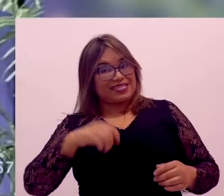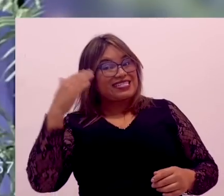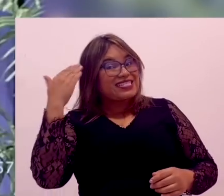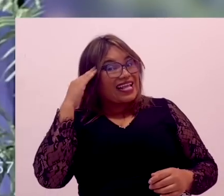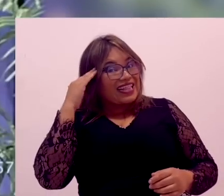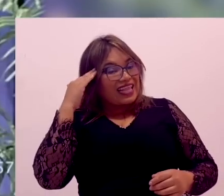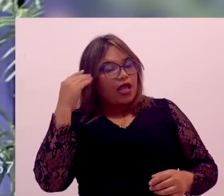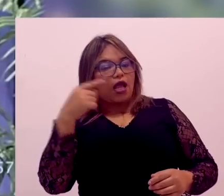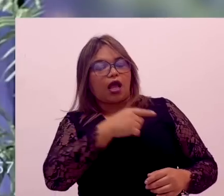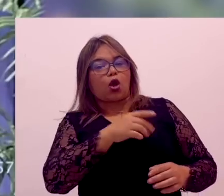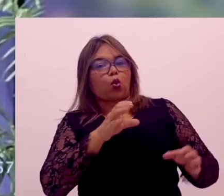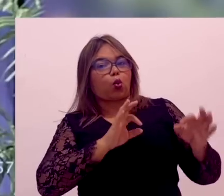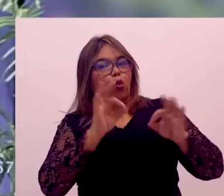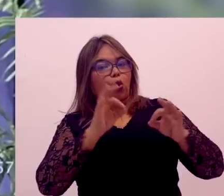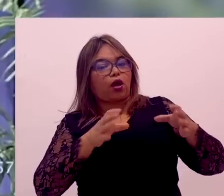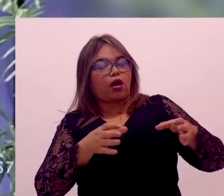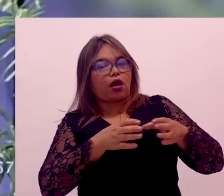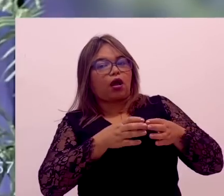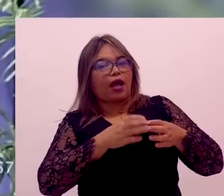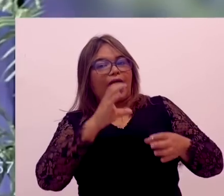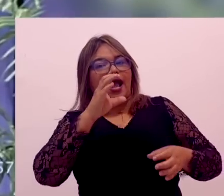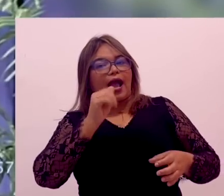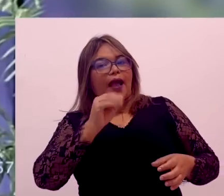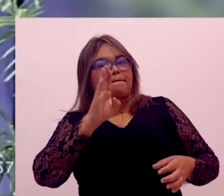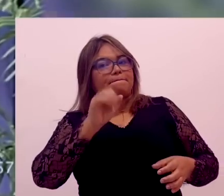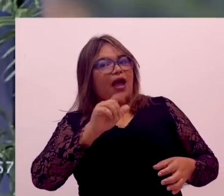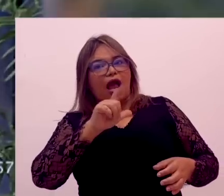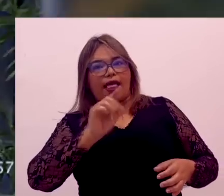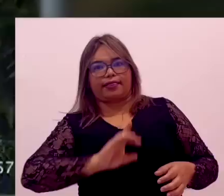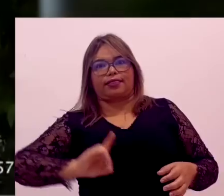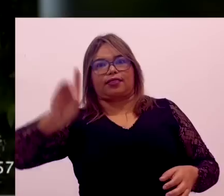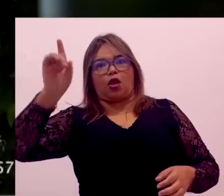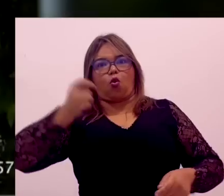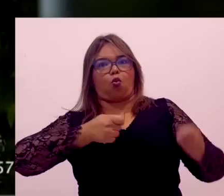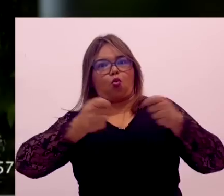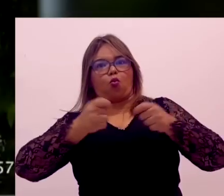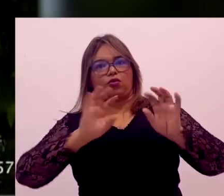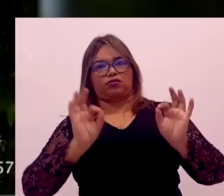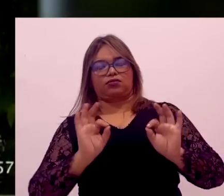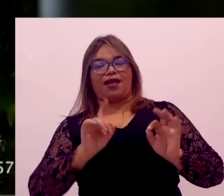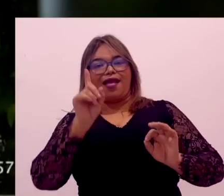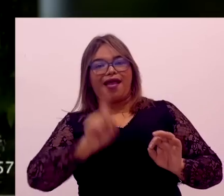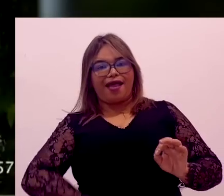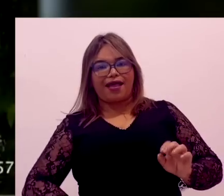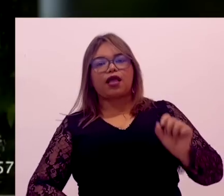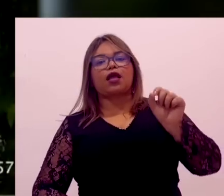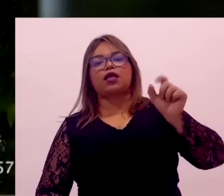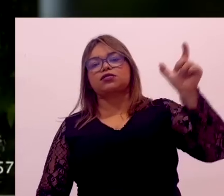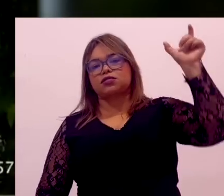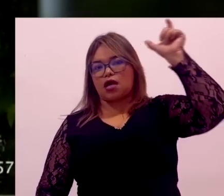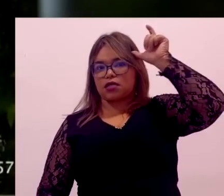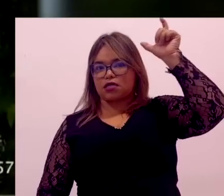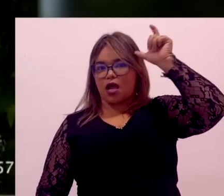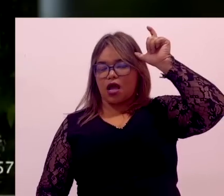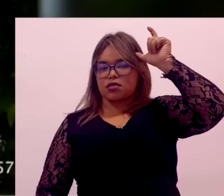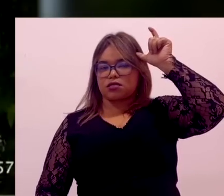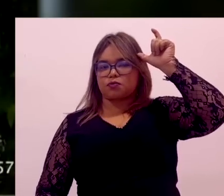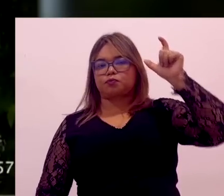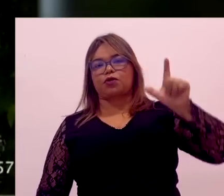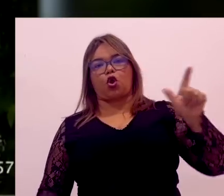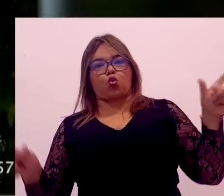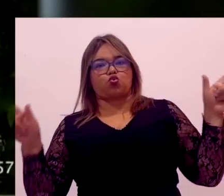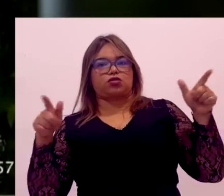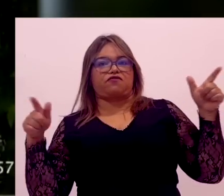verdadeiro governante. É Lúcifer quem governa. Mas nós vamos falar sobre isso mais tarde. E